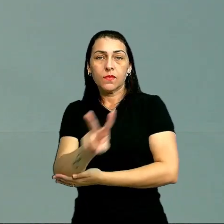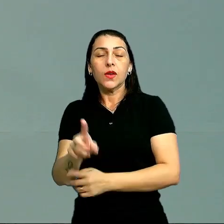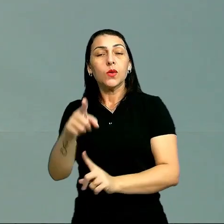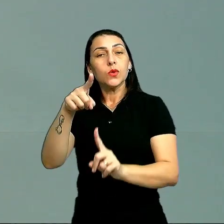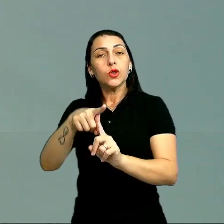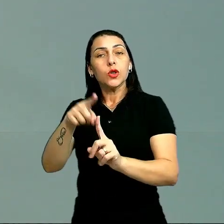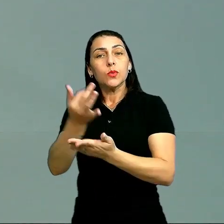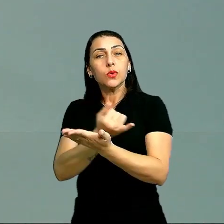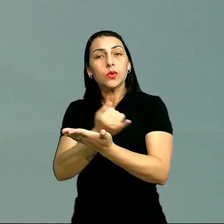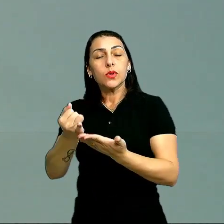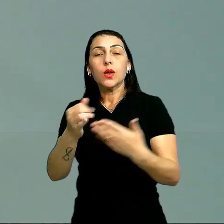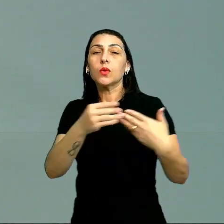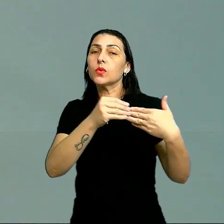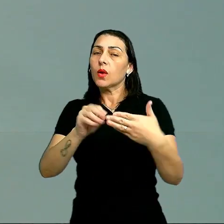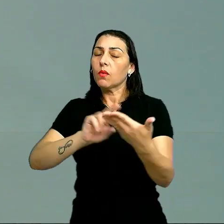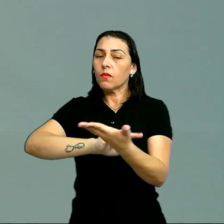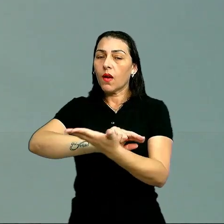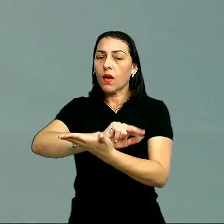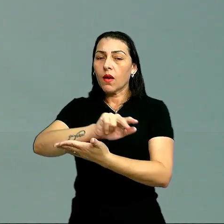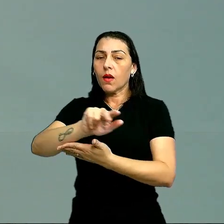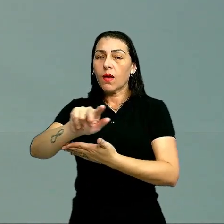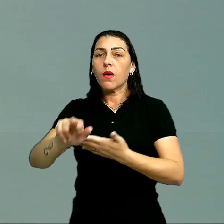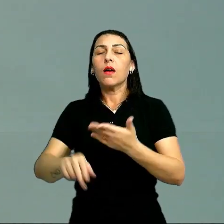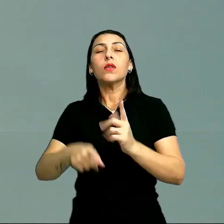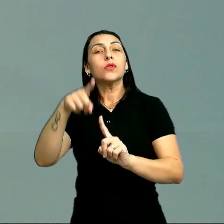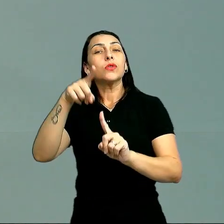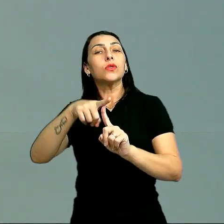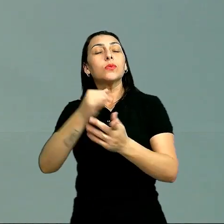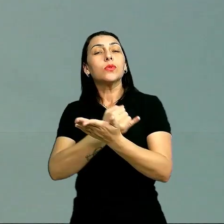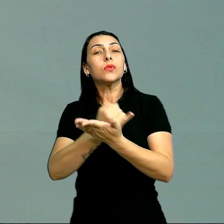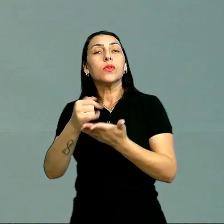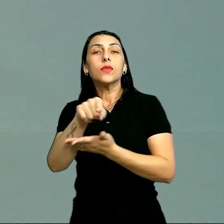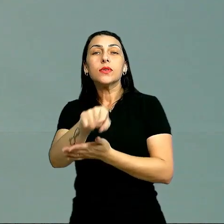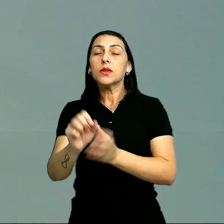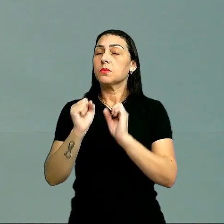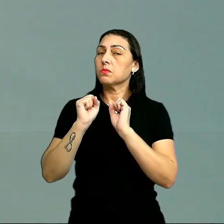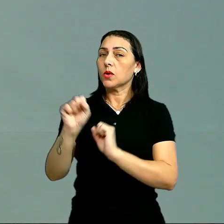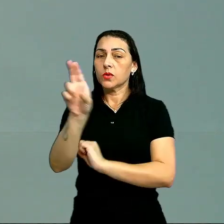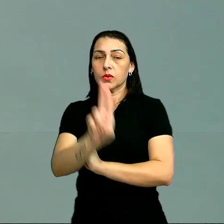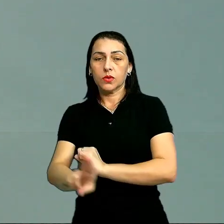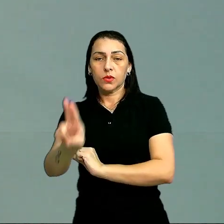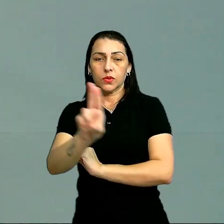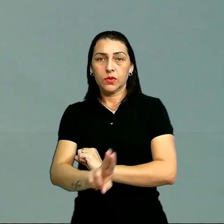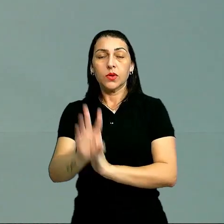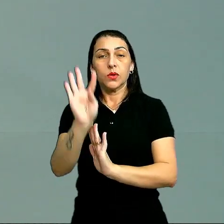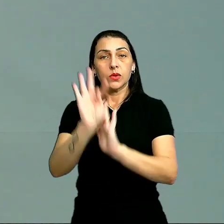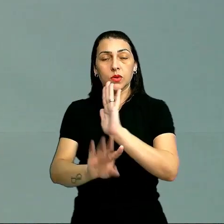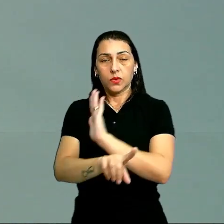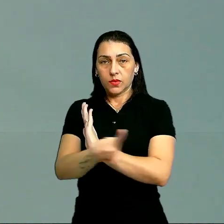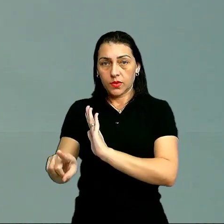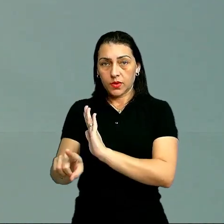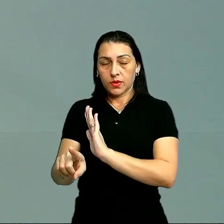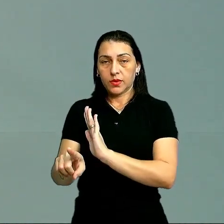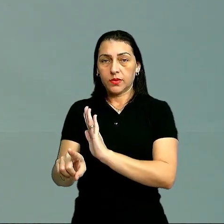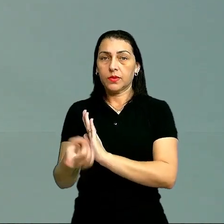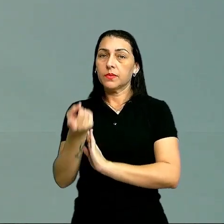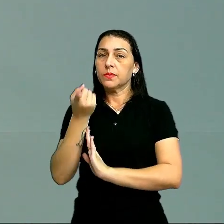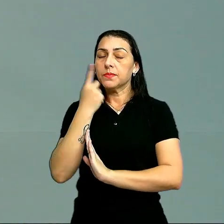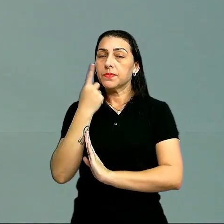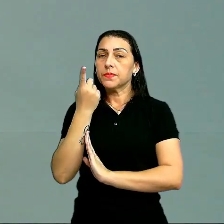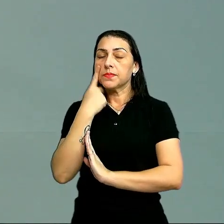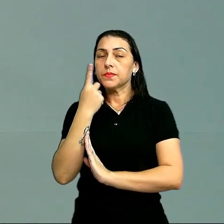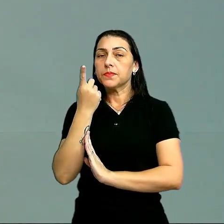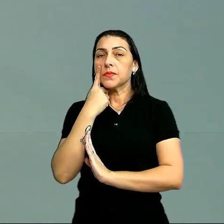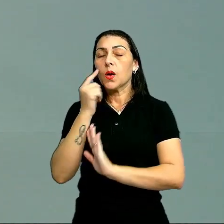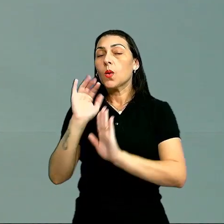de introdução que eu trouxe diversos tipos de introduções que vocês podem utilizar nos textos de vocês. Então, vamos observar